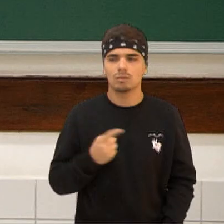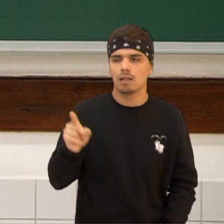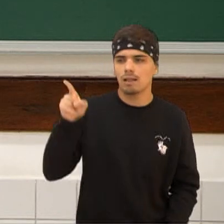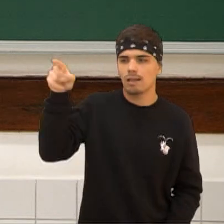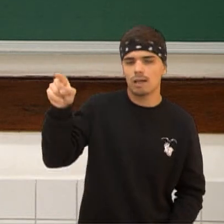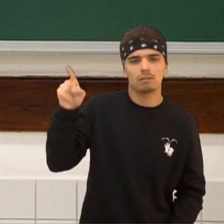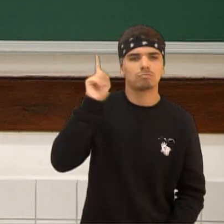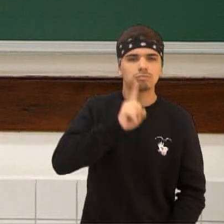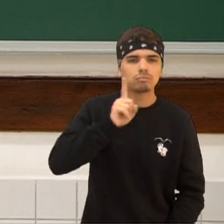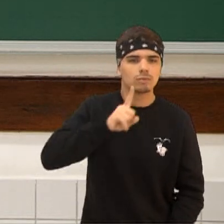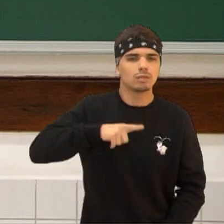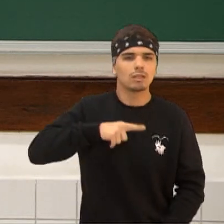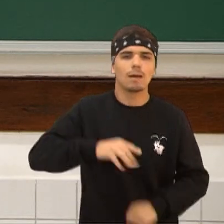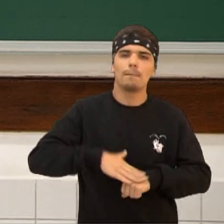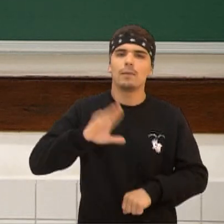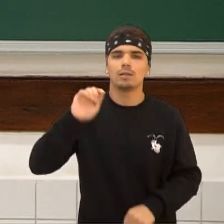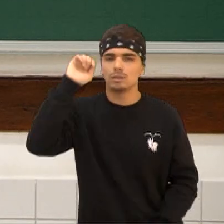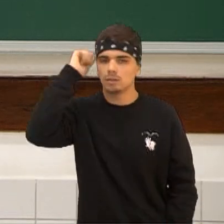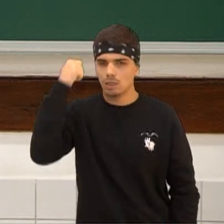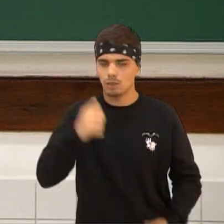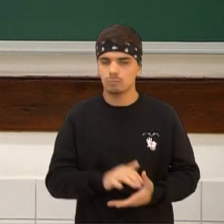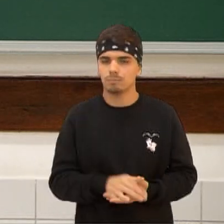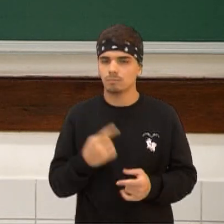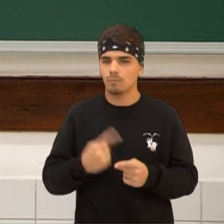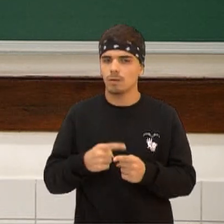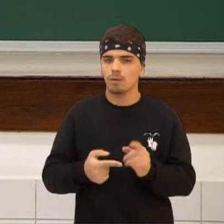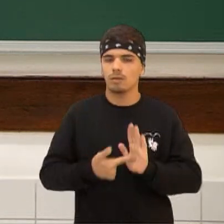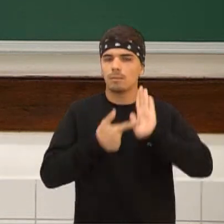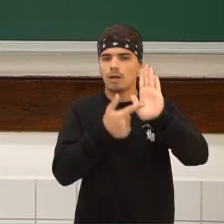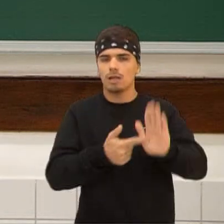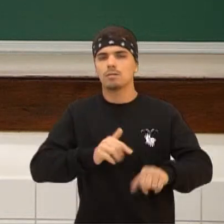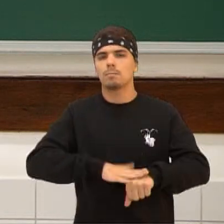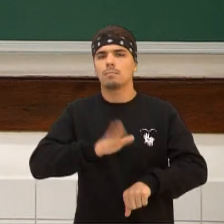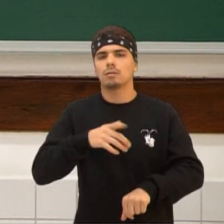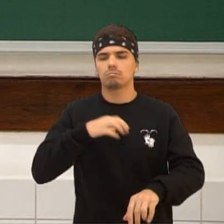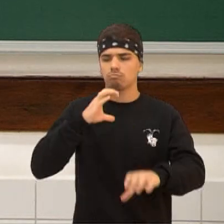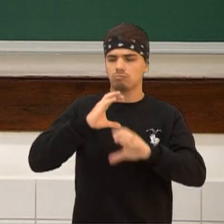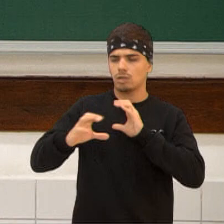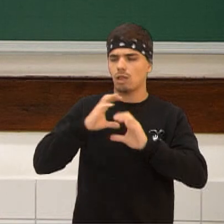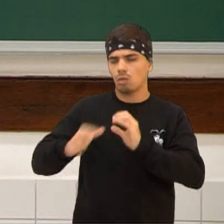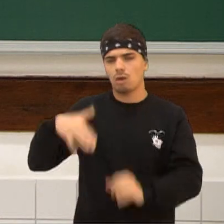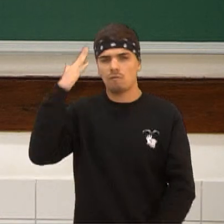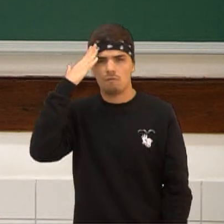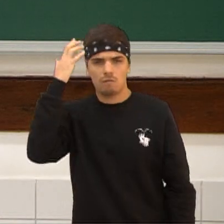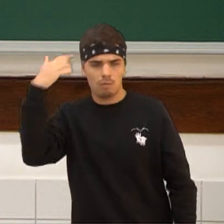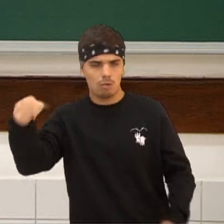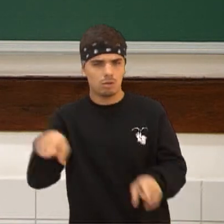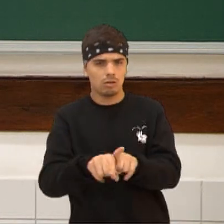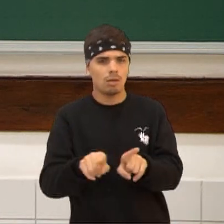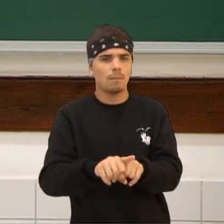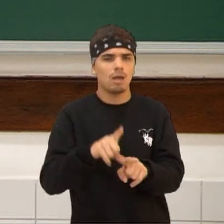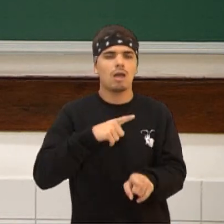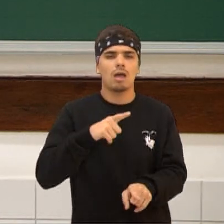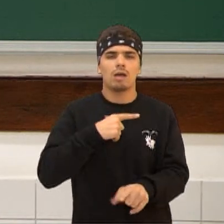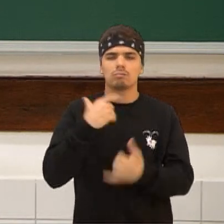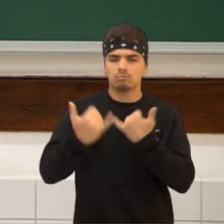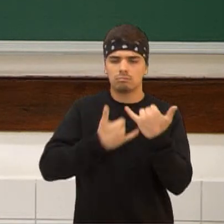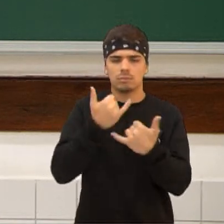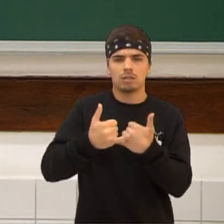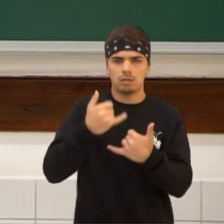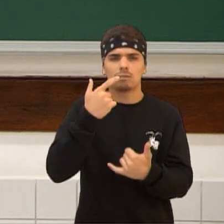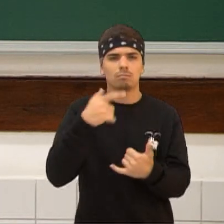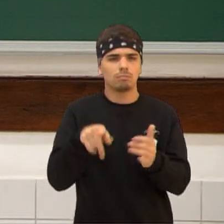Estados Unidos tem mais negros? Porque eles aparecem mais, eles são cantores famosos, eles são jogadores de basquete, eles